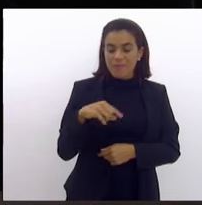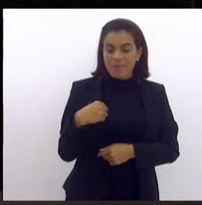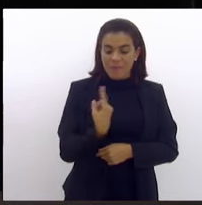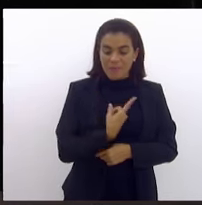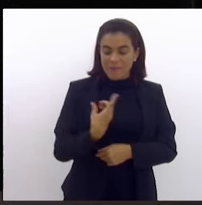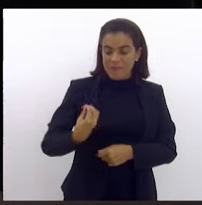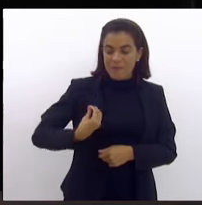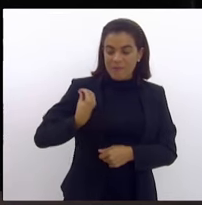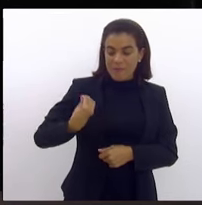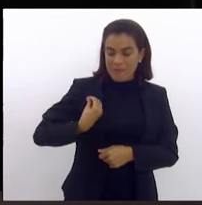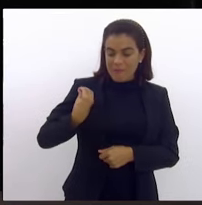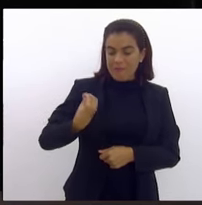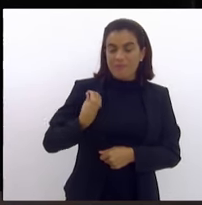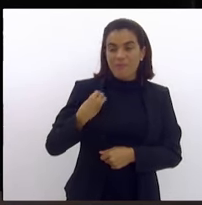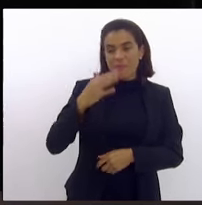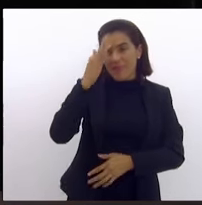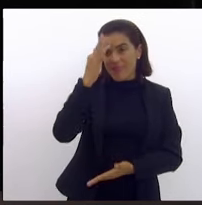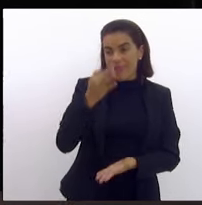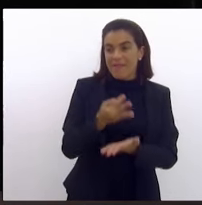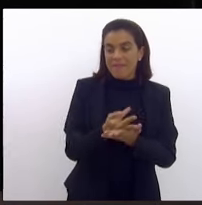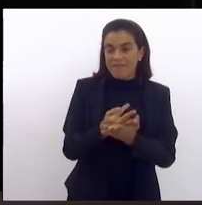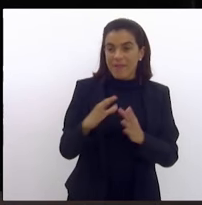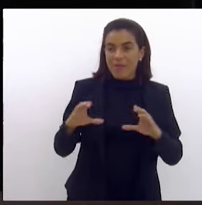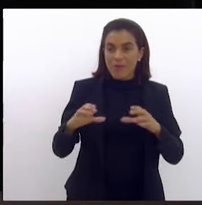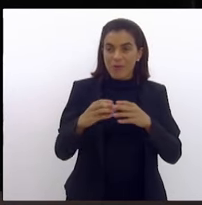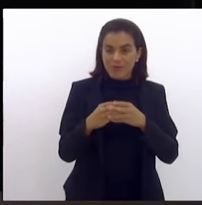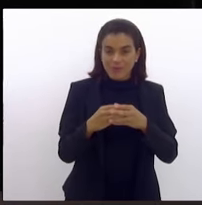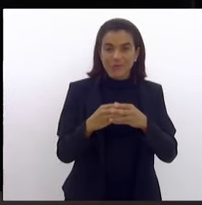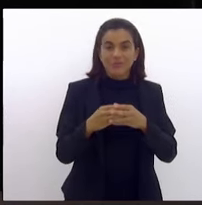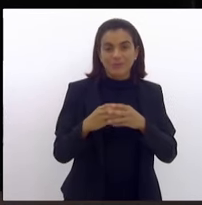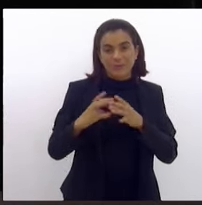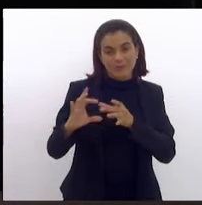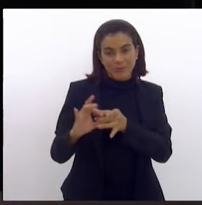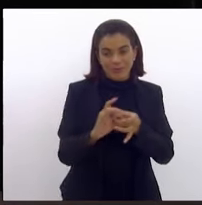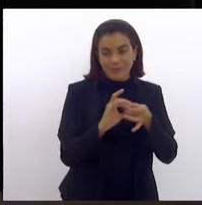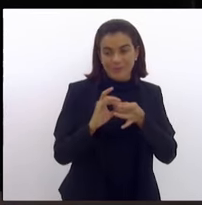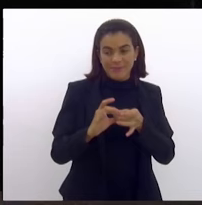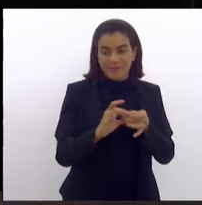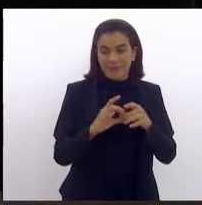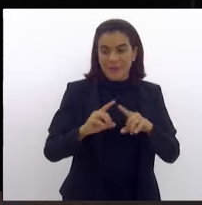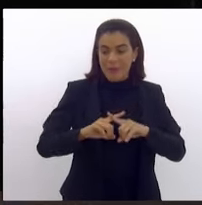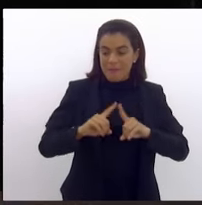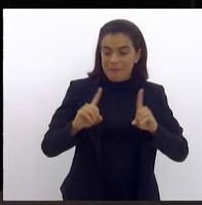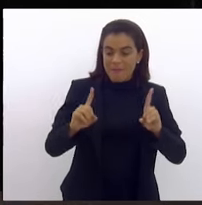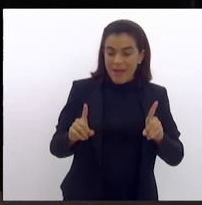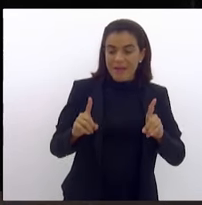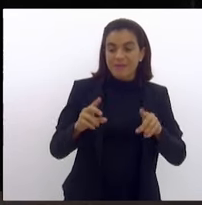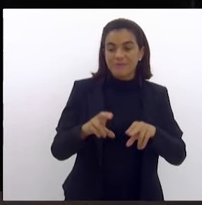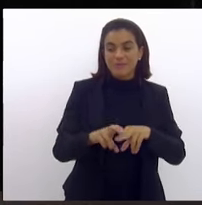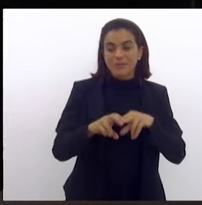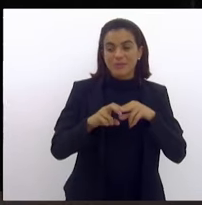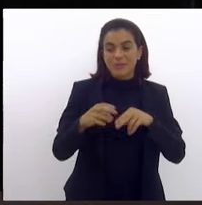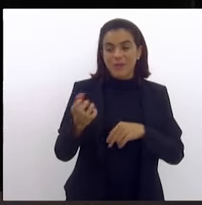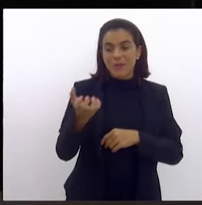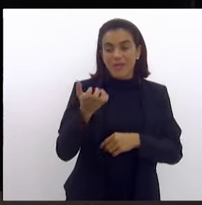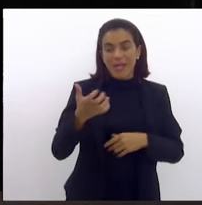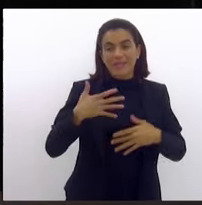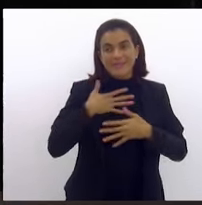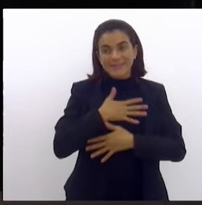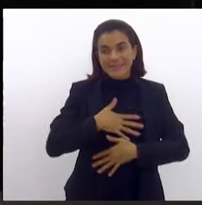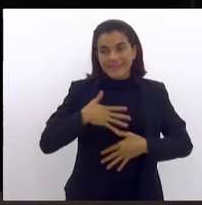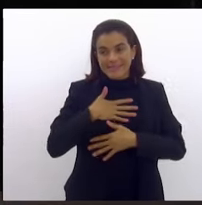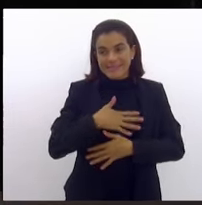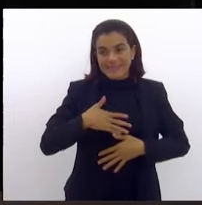participar da fé em conjunto com todo mundo. Mas, por isso, eu quero começar saudando,